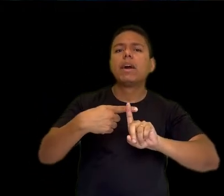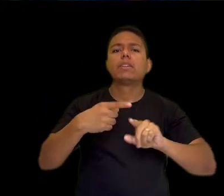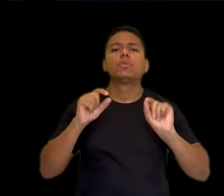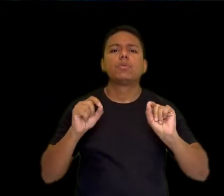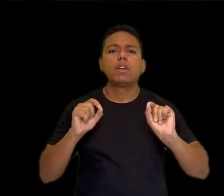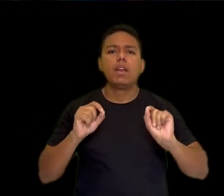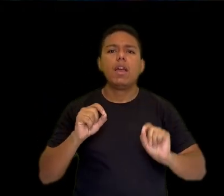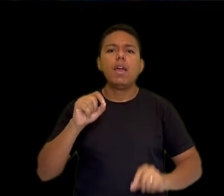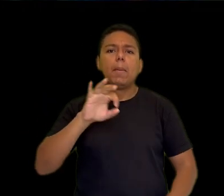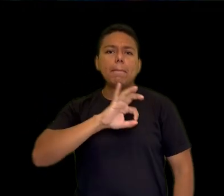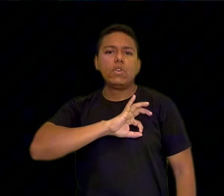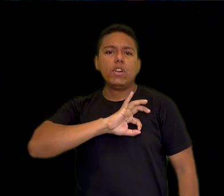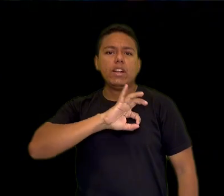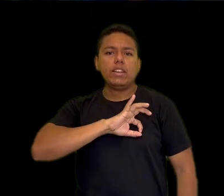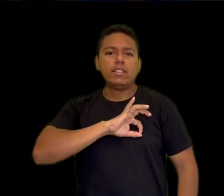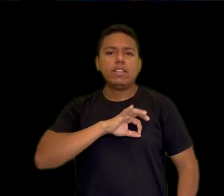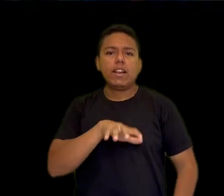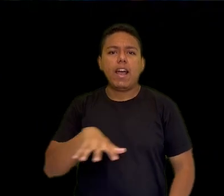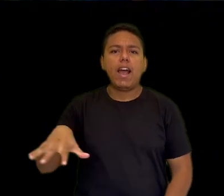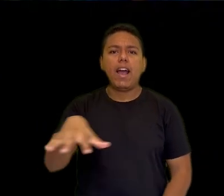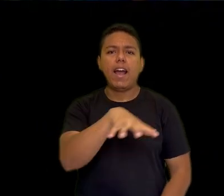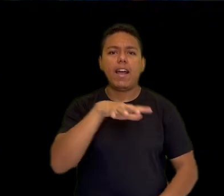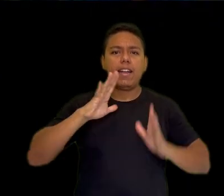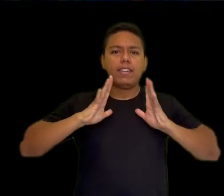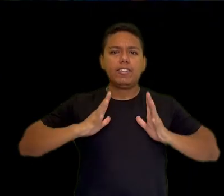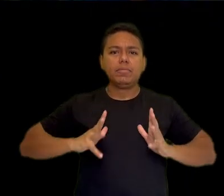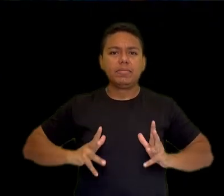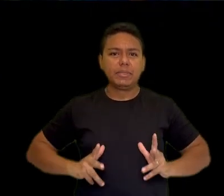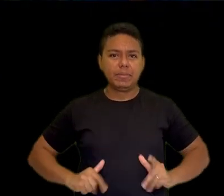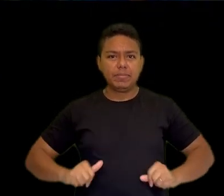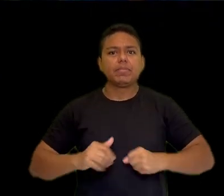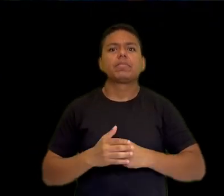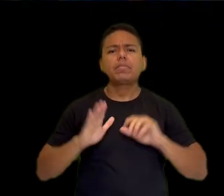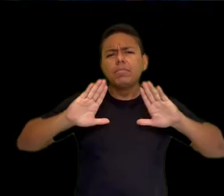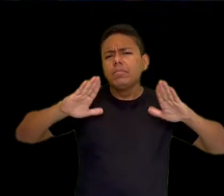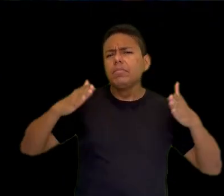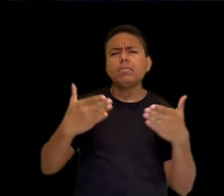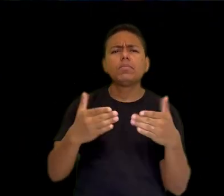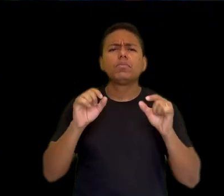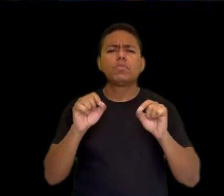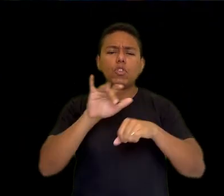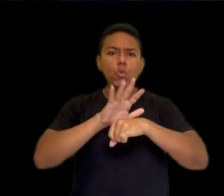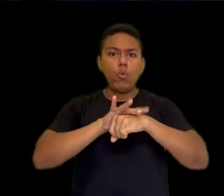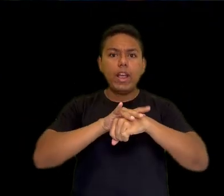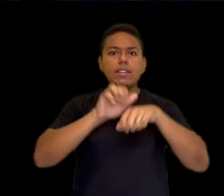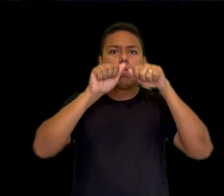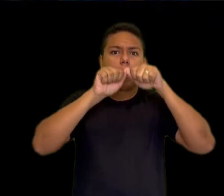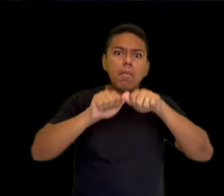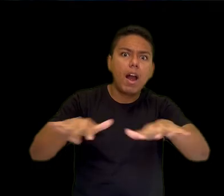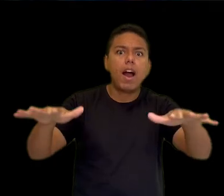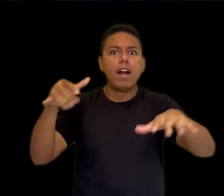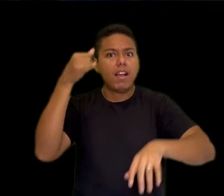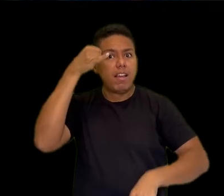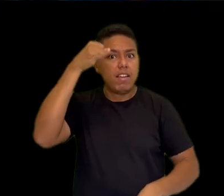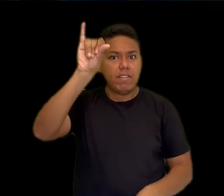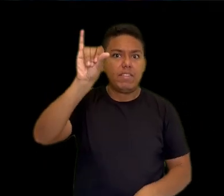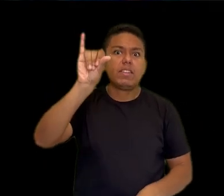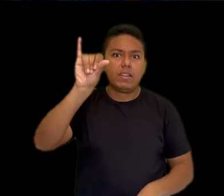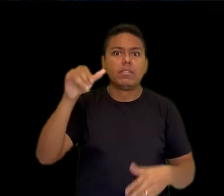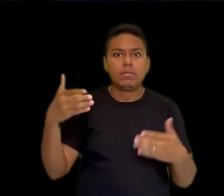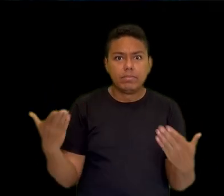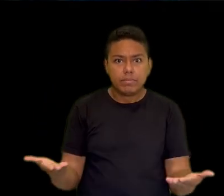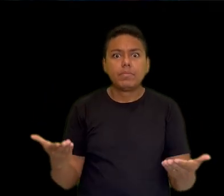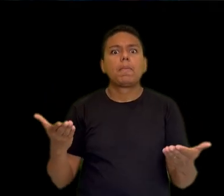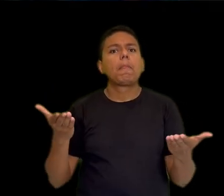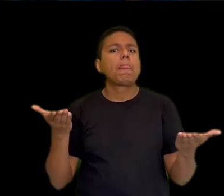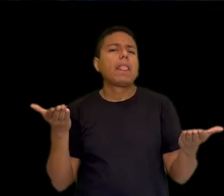de polícia sanitária, que tinha como foco evitar a propagação de doenças por meio do